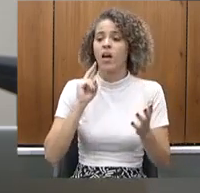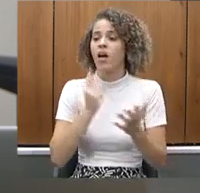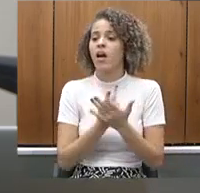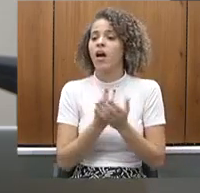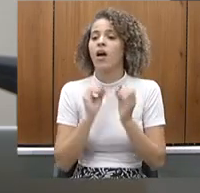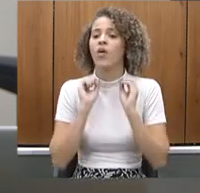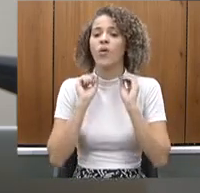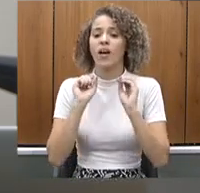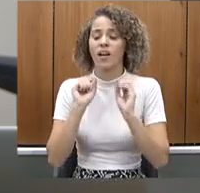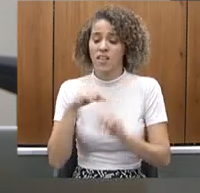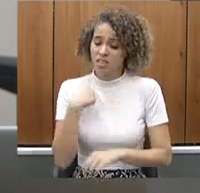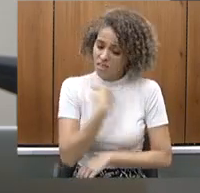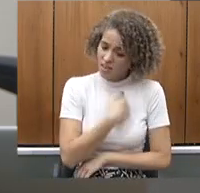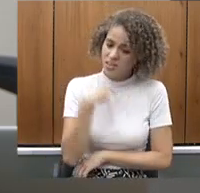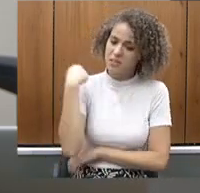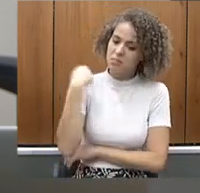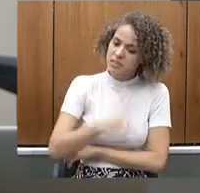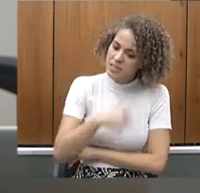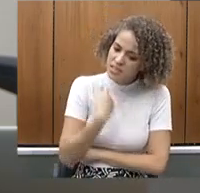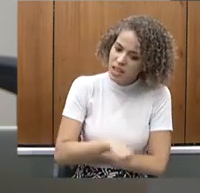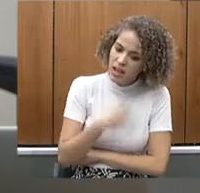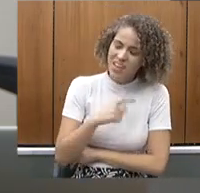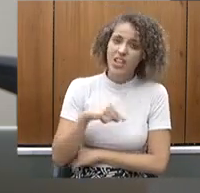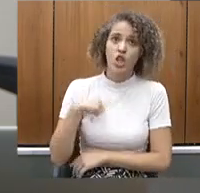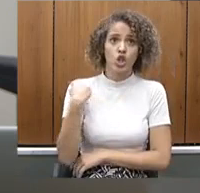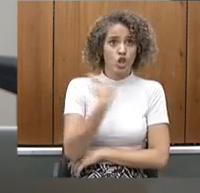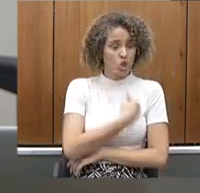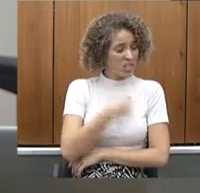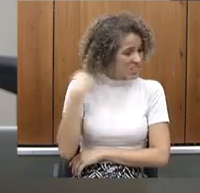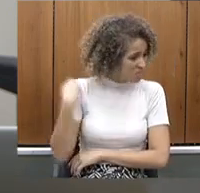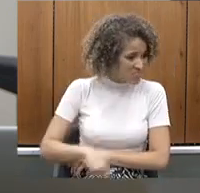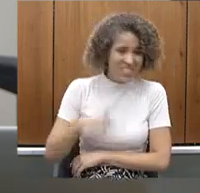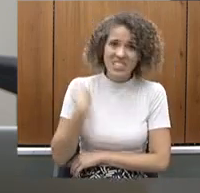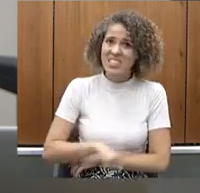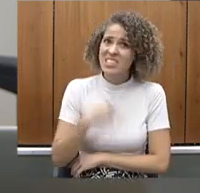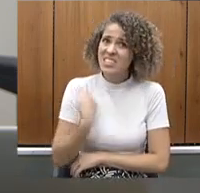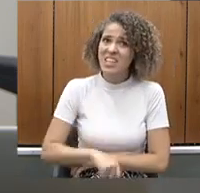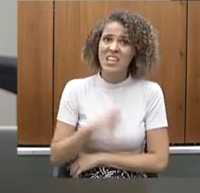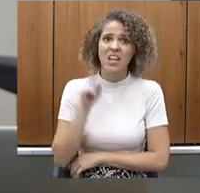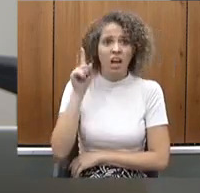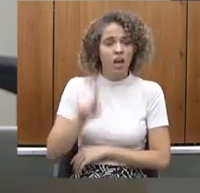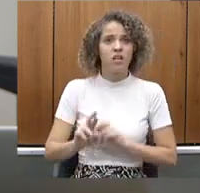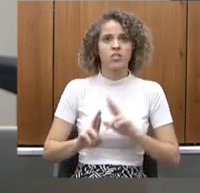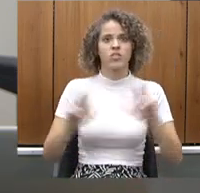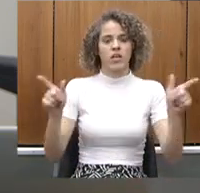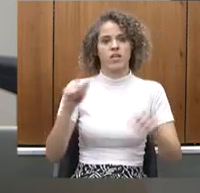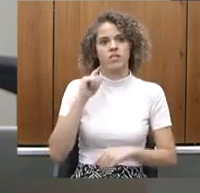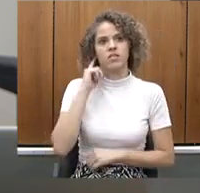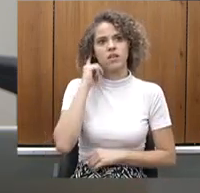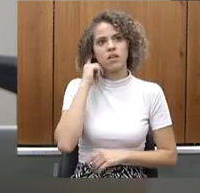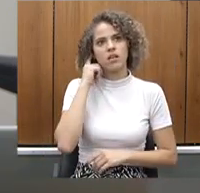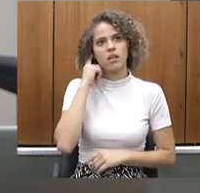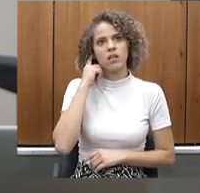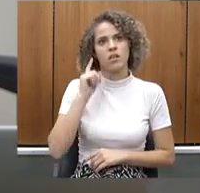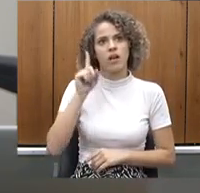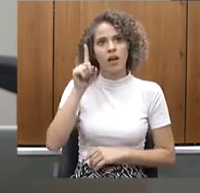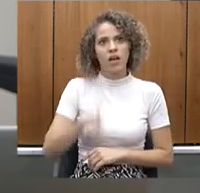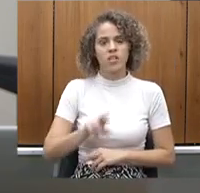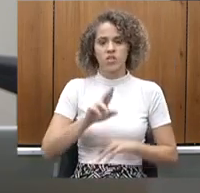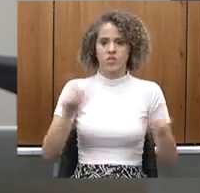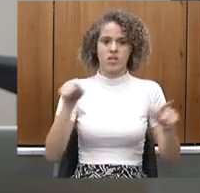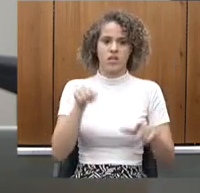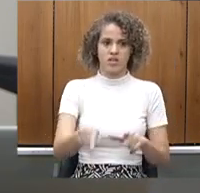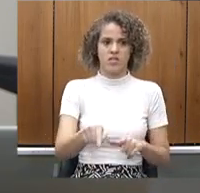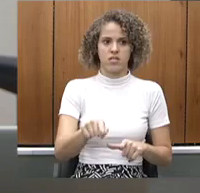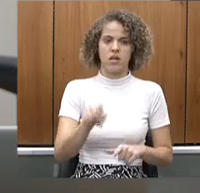nós precisamos nós necessitamos e a ponta da linha essa que é a diferença que você separou essa que é a